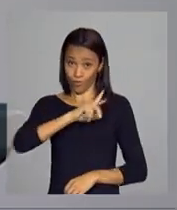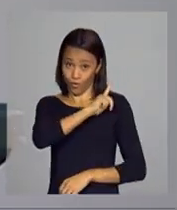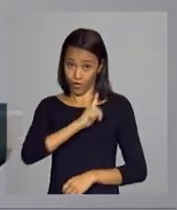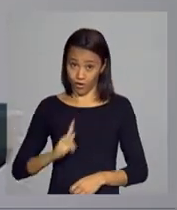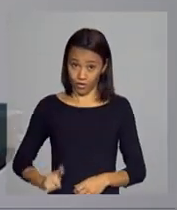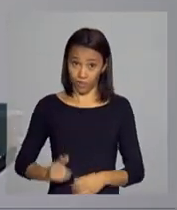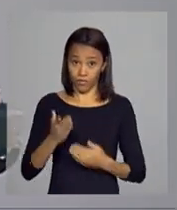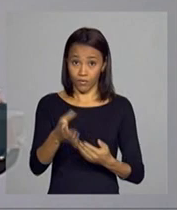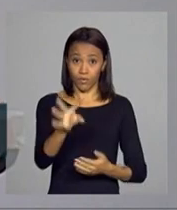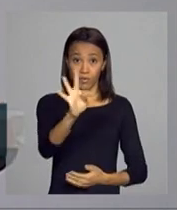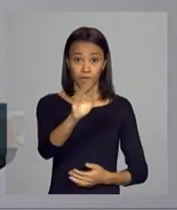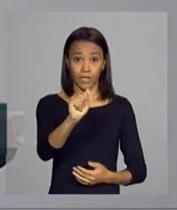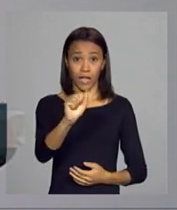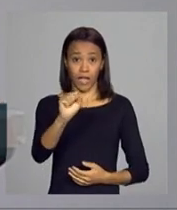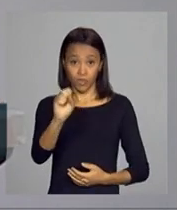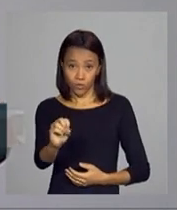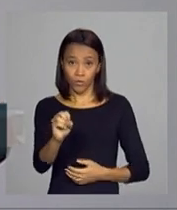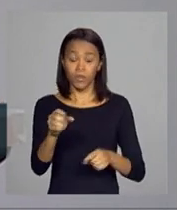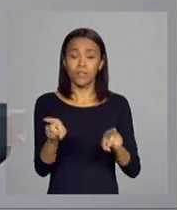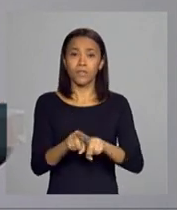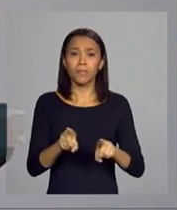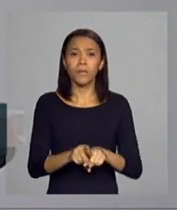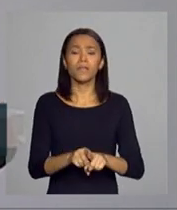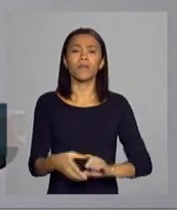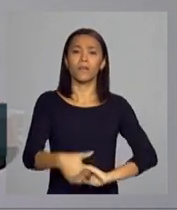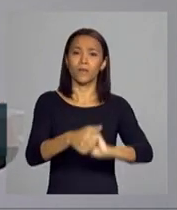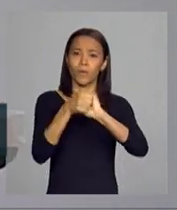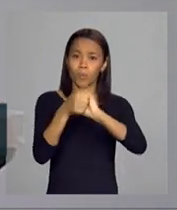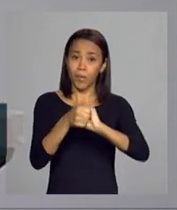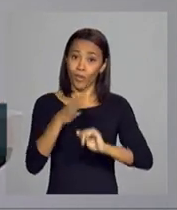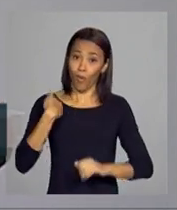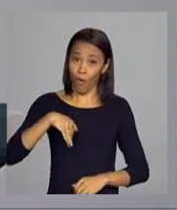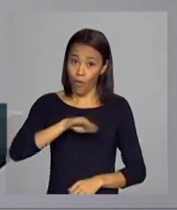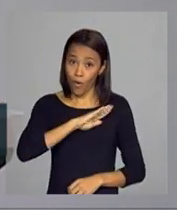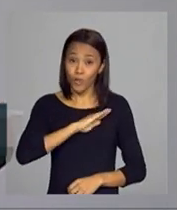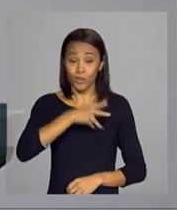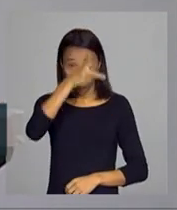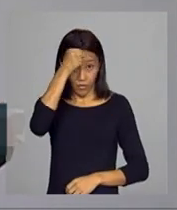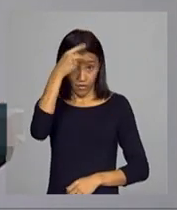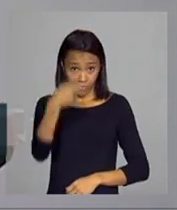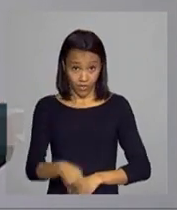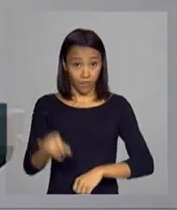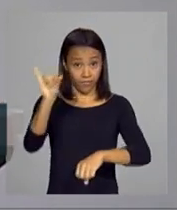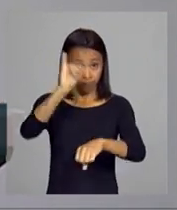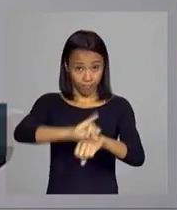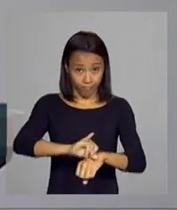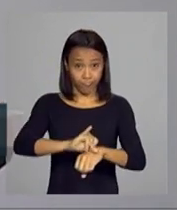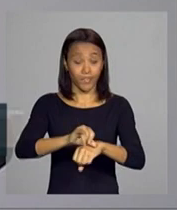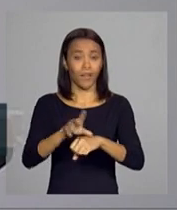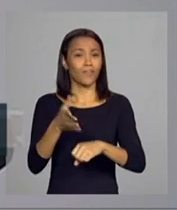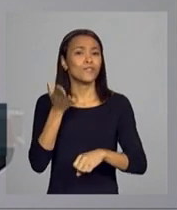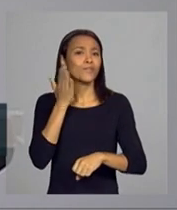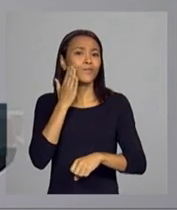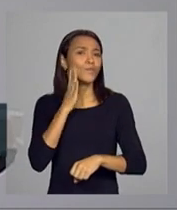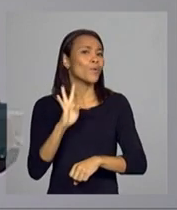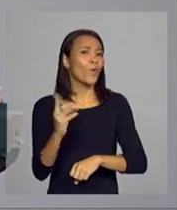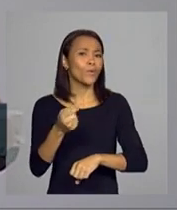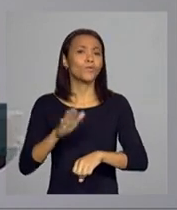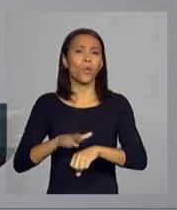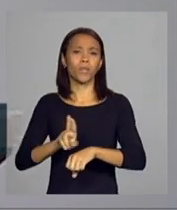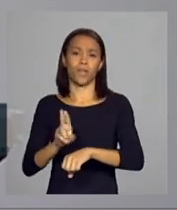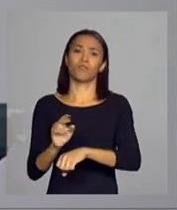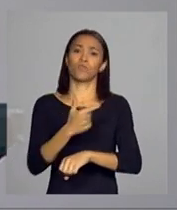Tarso Genro, cumprimentar aqui também nosso prefeito de Porto Alegre, José Fortunati, em nome dele todos os prefeitos aqui